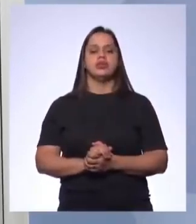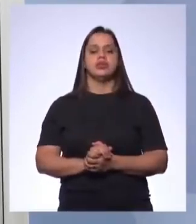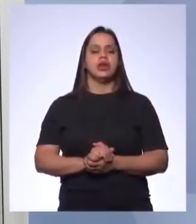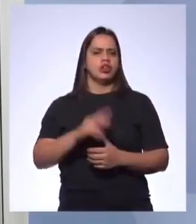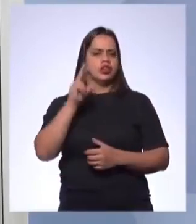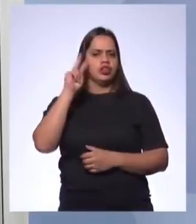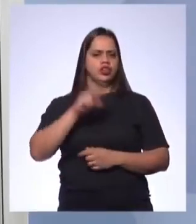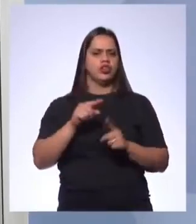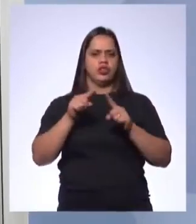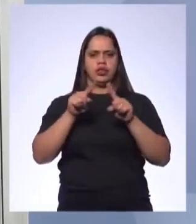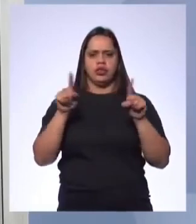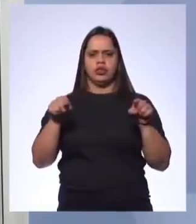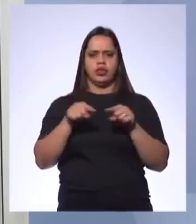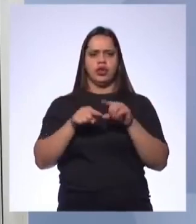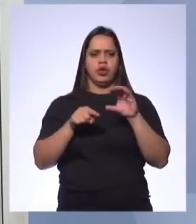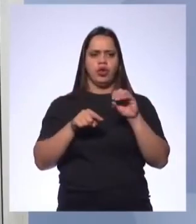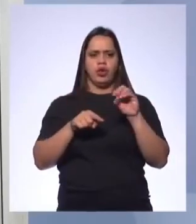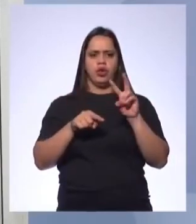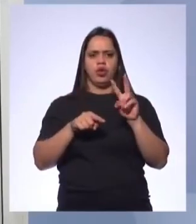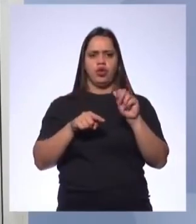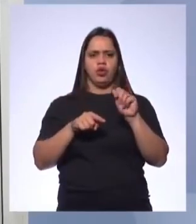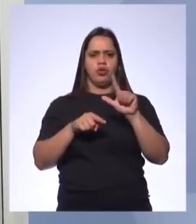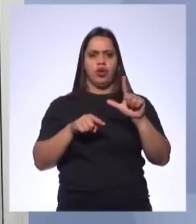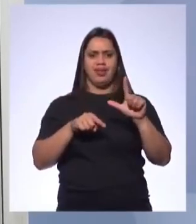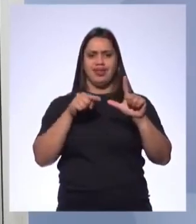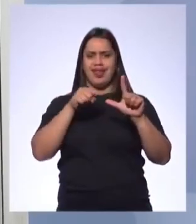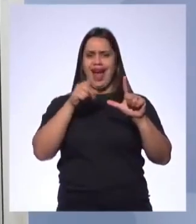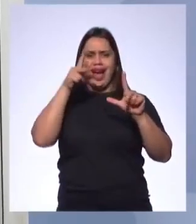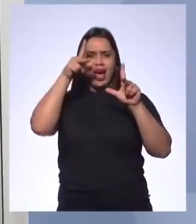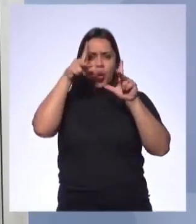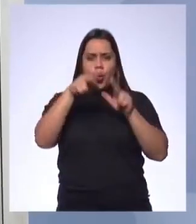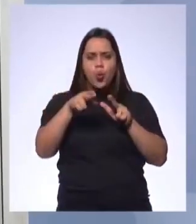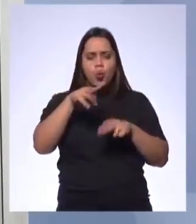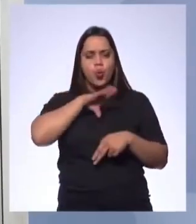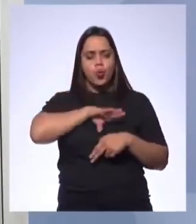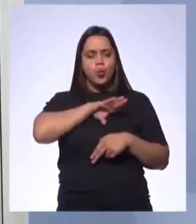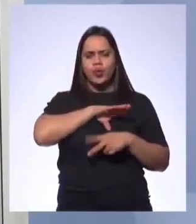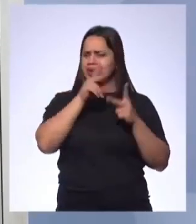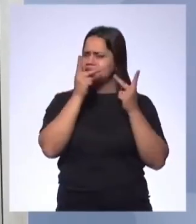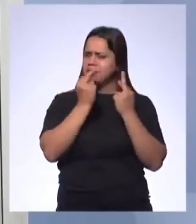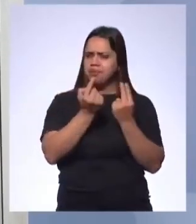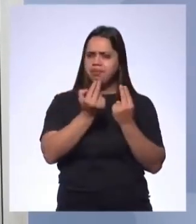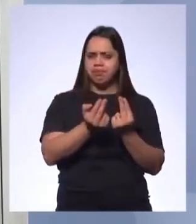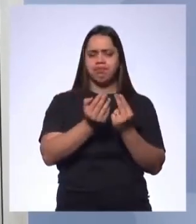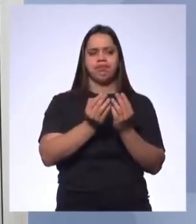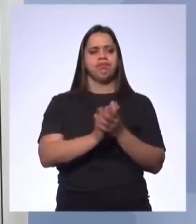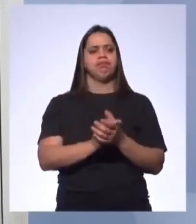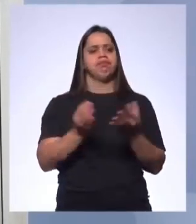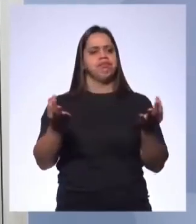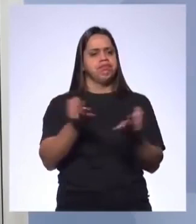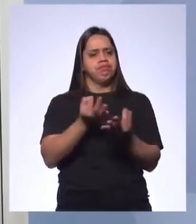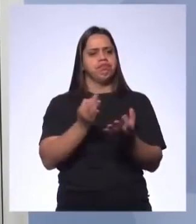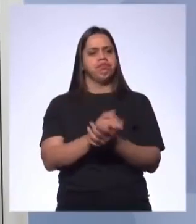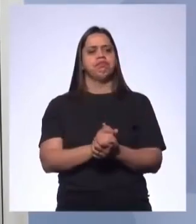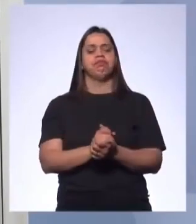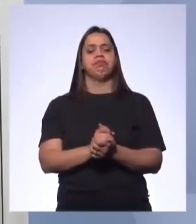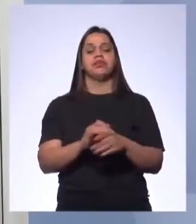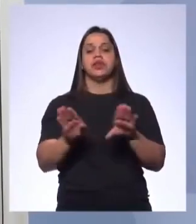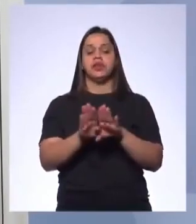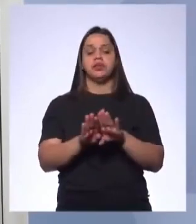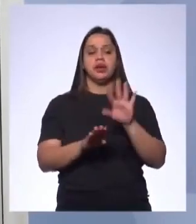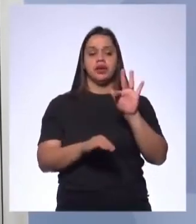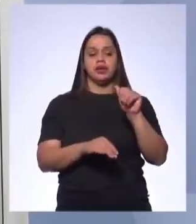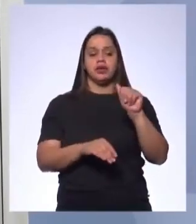Gente, eu não sei o que é oval, mas, gente, tá igualzinho o português. Olha aqui. Face